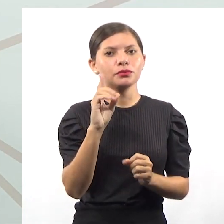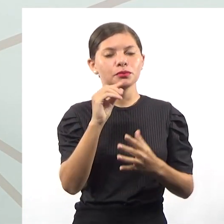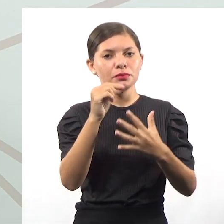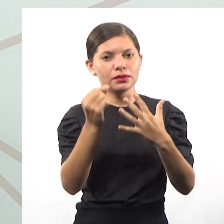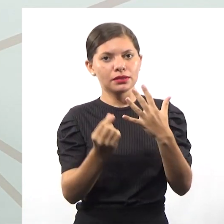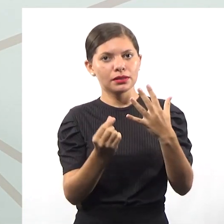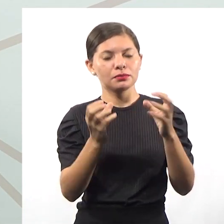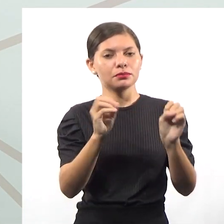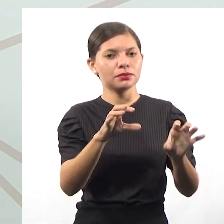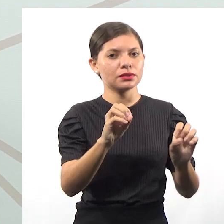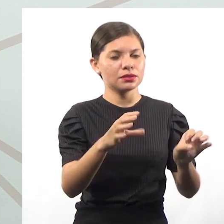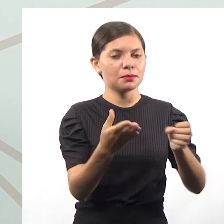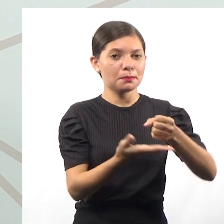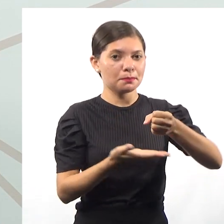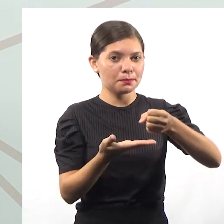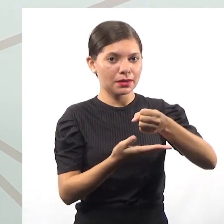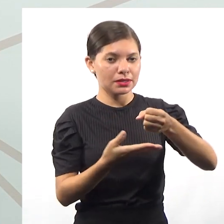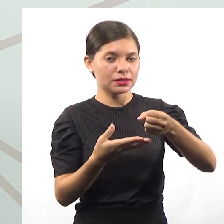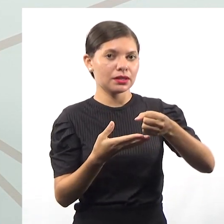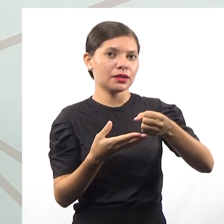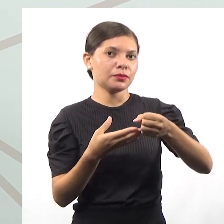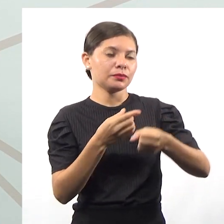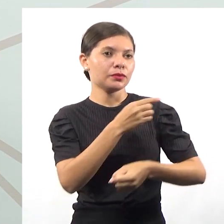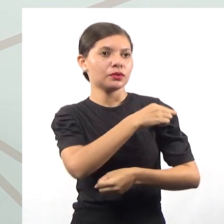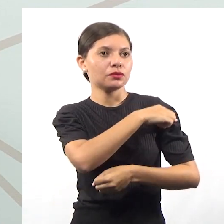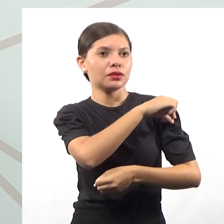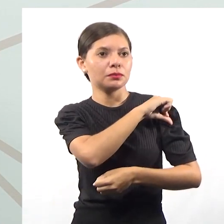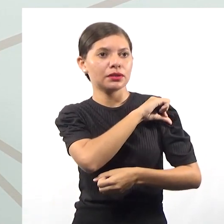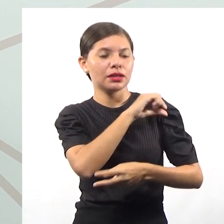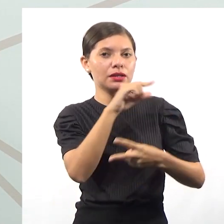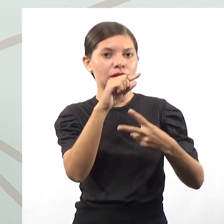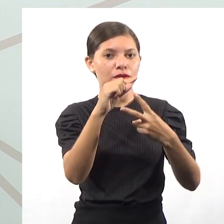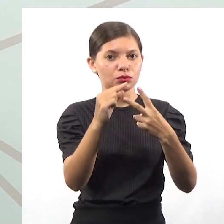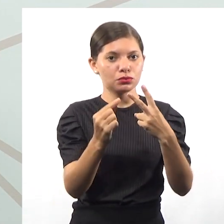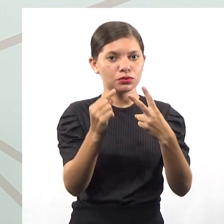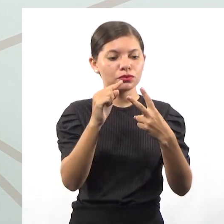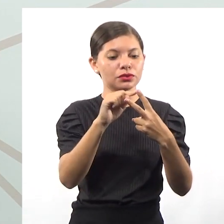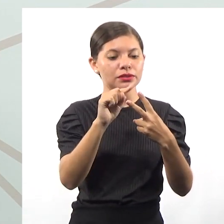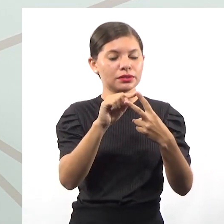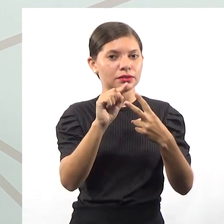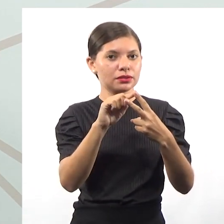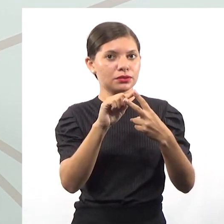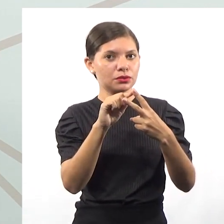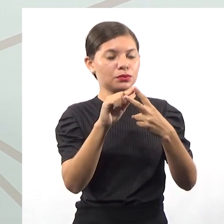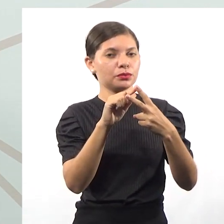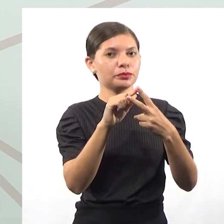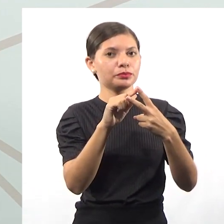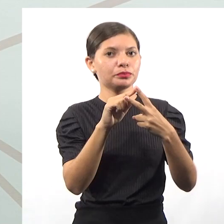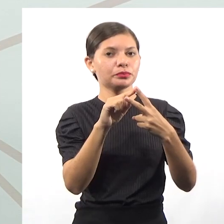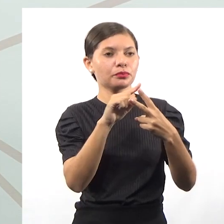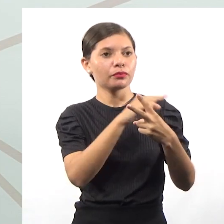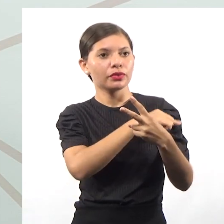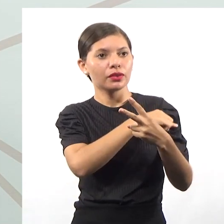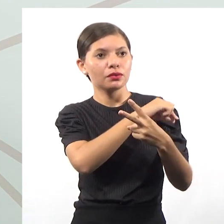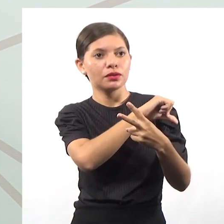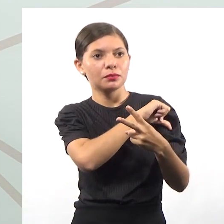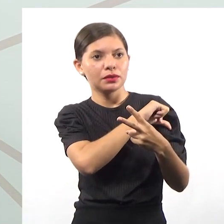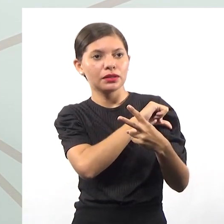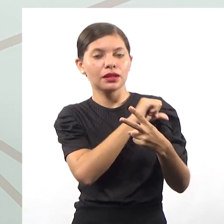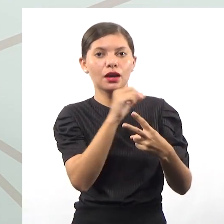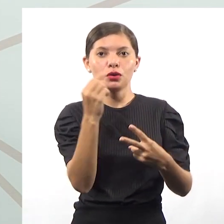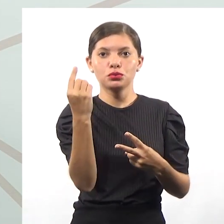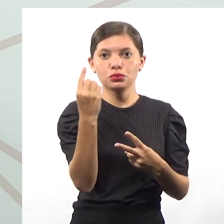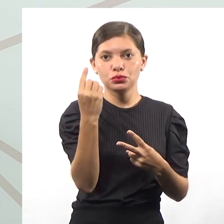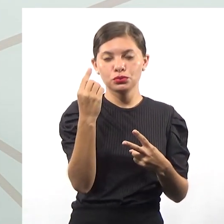fundamental, ele tem duas divisões. O ensino fundamental, ele tem o ensino fundamental 1, que é geralmente, né, dos